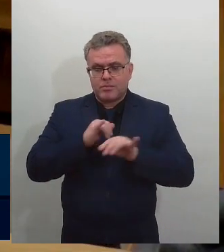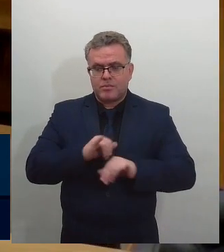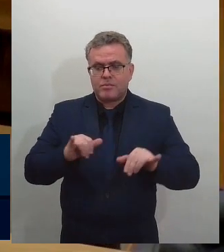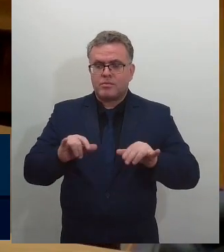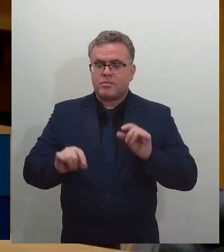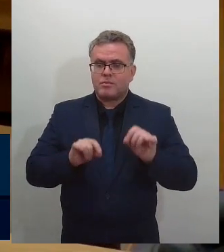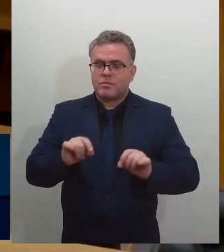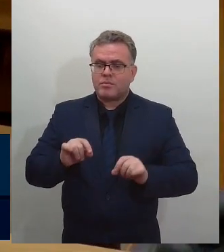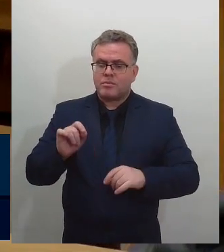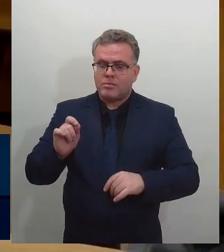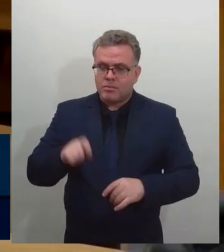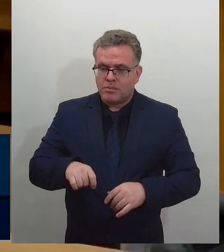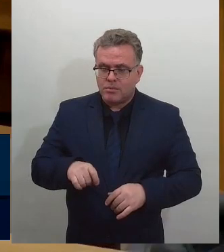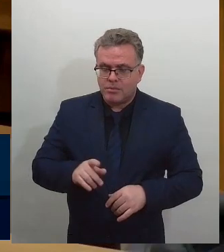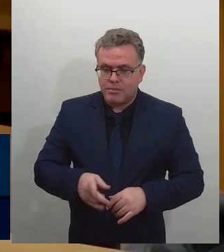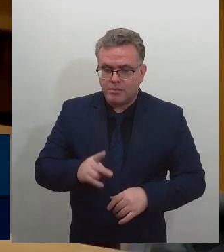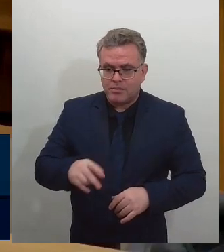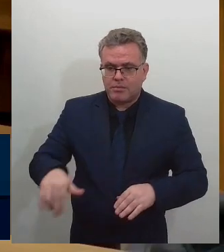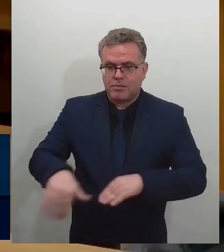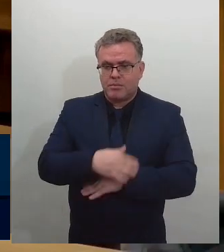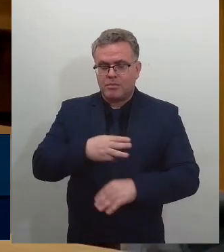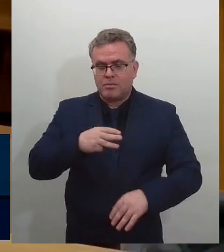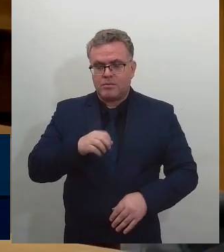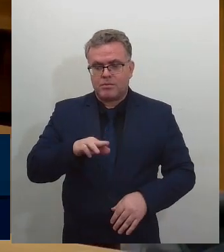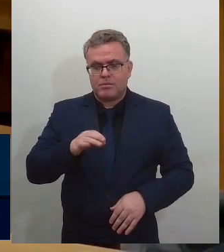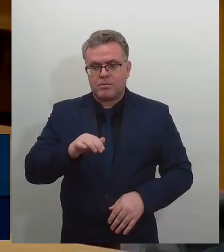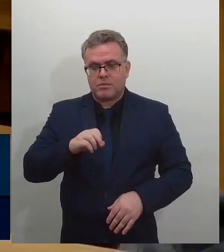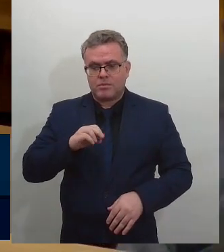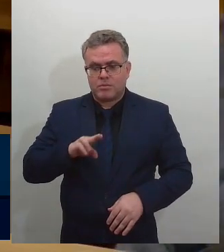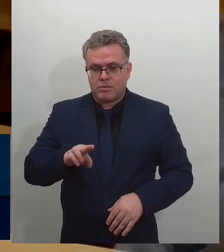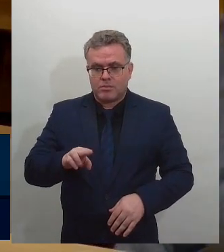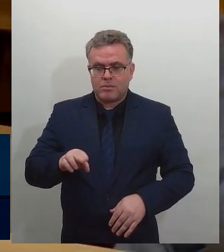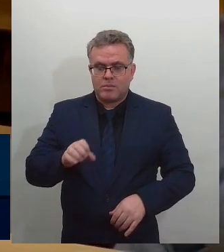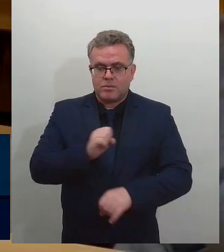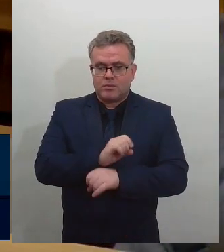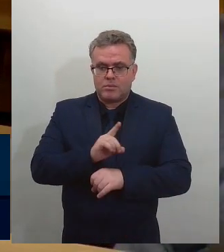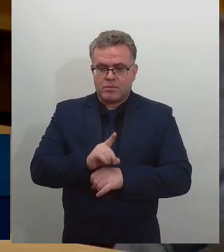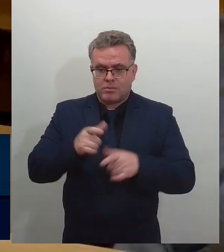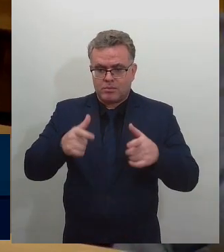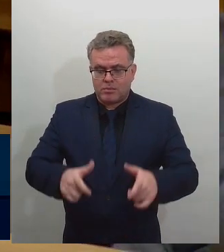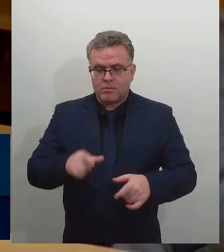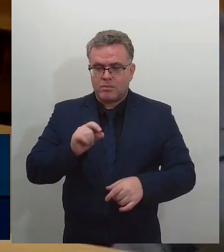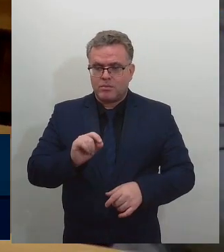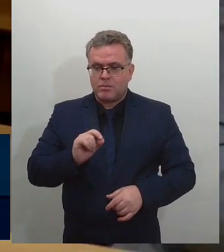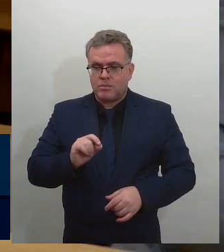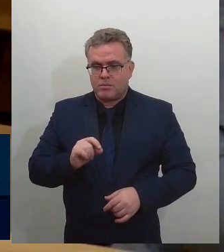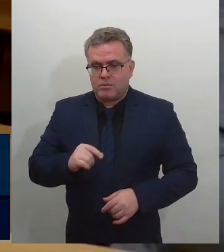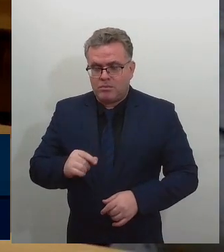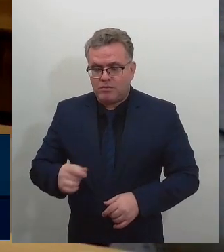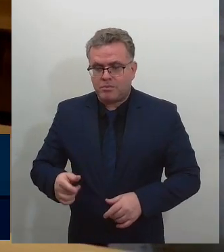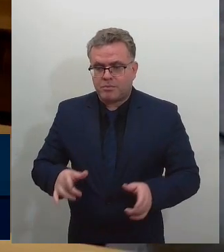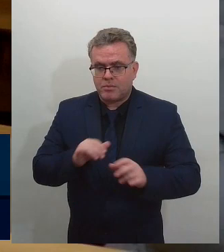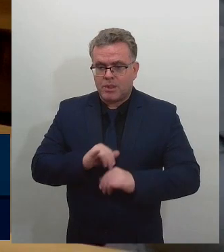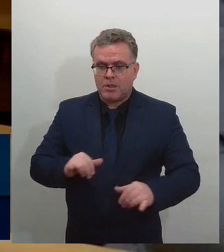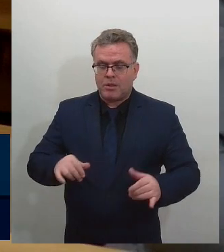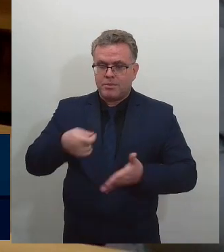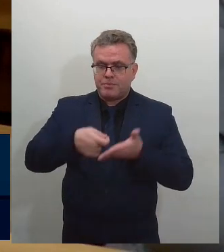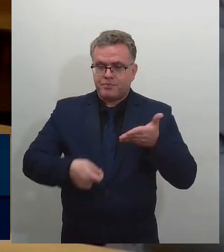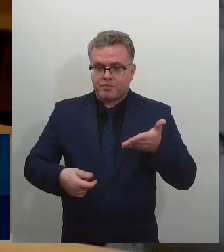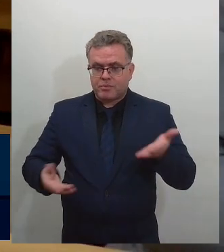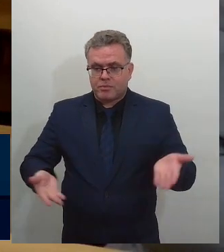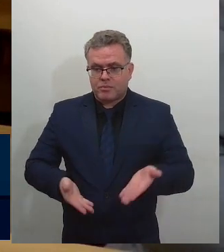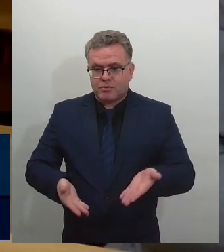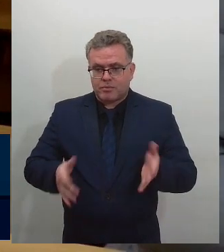Avenida Maracaju, no Santos Dumont. É importante, é uma nota da Polícia Civil, que hoje que houve uma paralisação dia